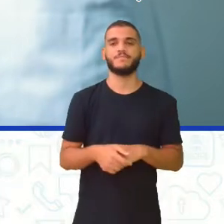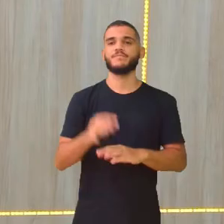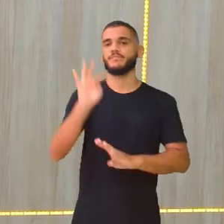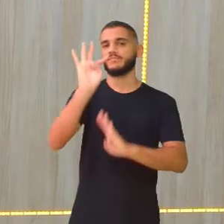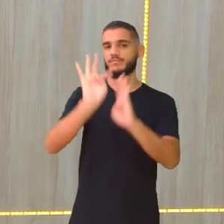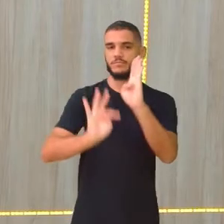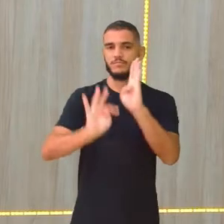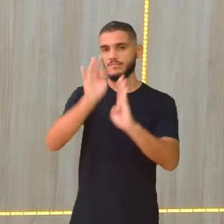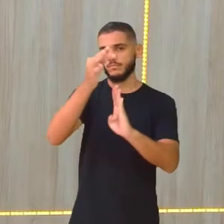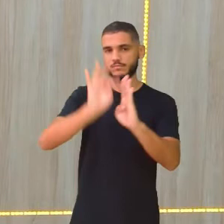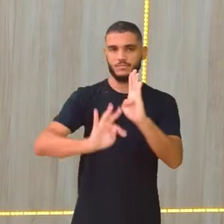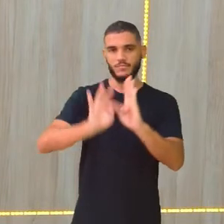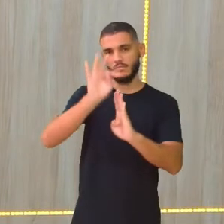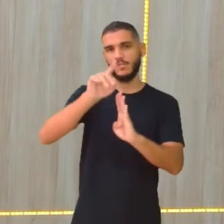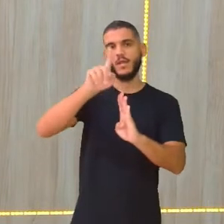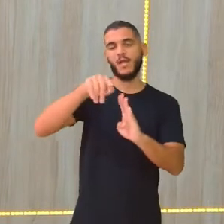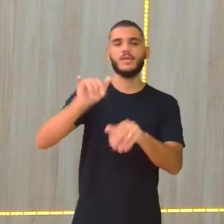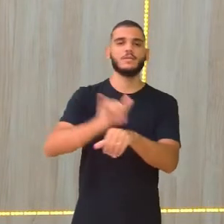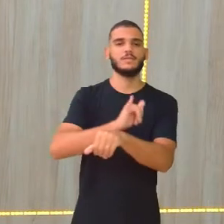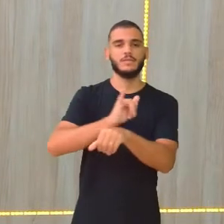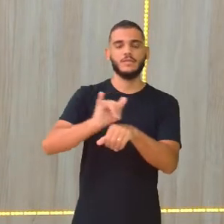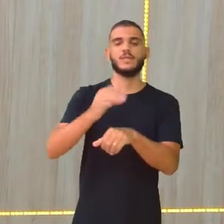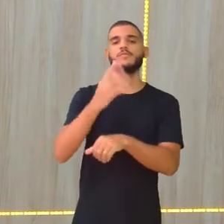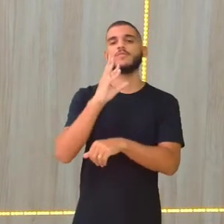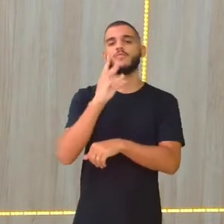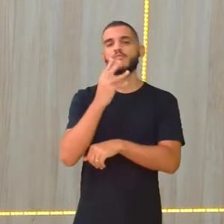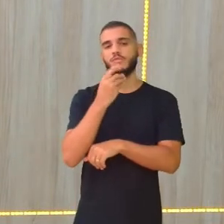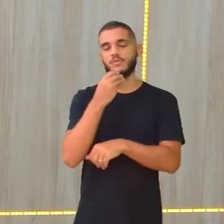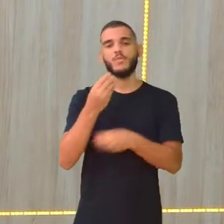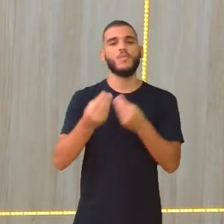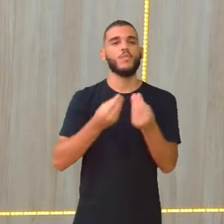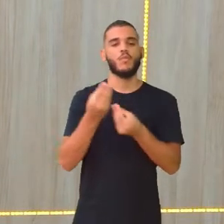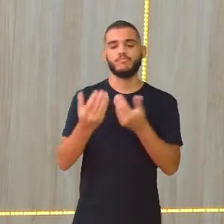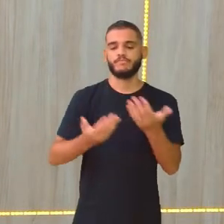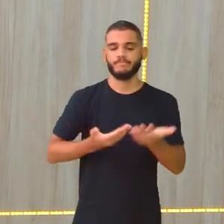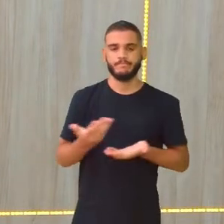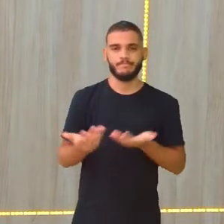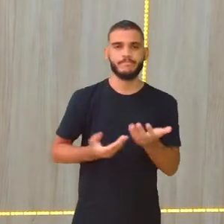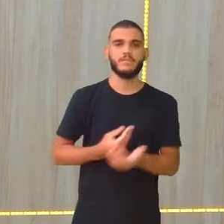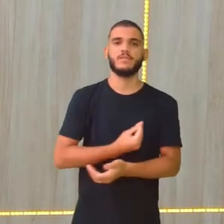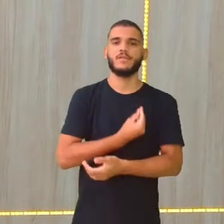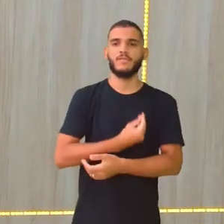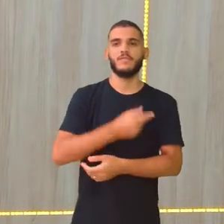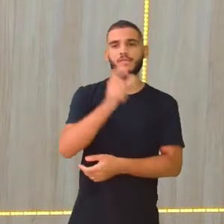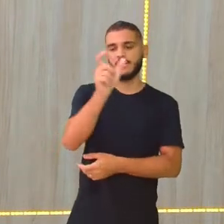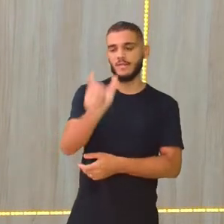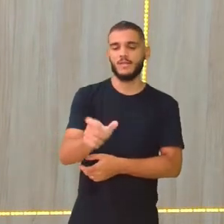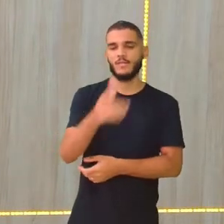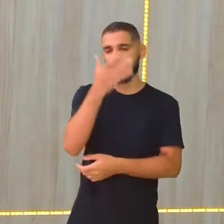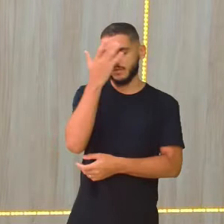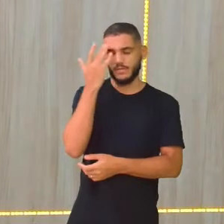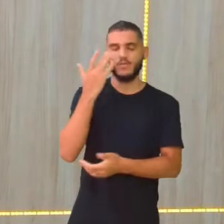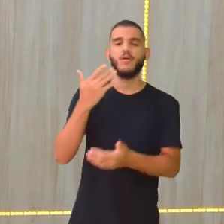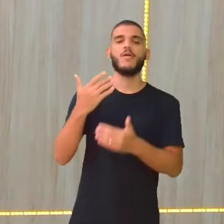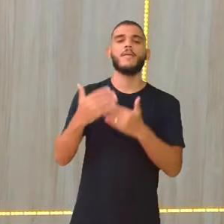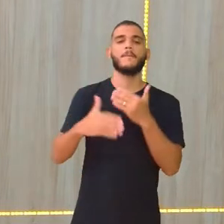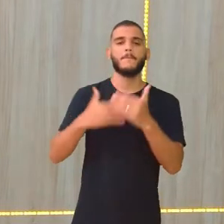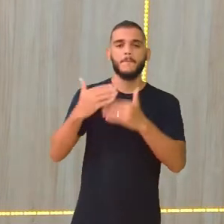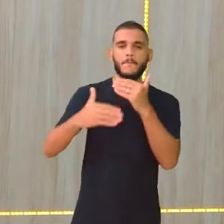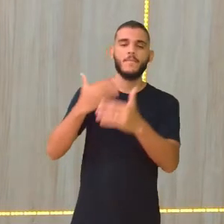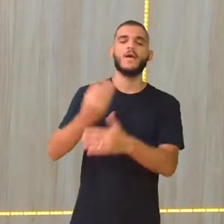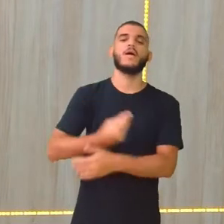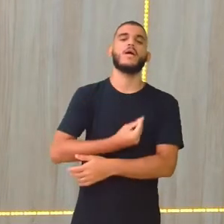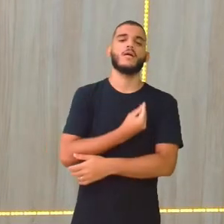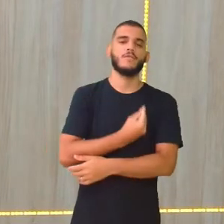voltada para técnicas, para conhecimentos a serviço aí da vida, promovendo melhor essa vida, dando